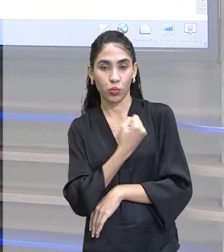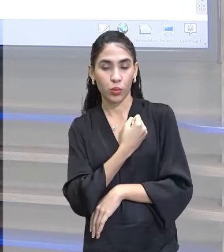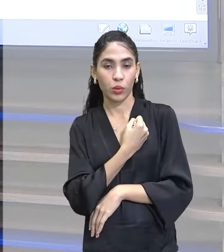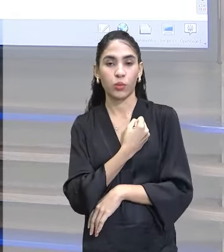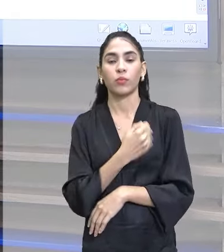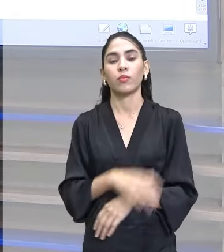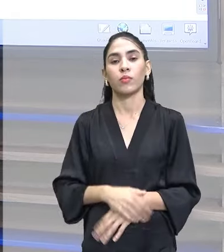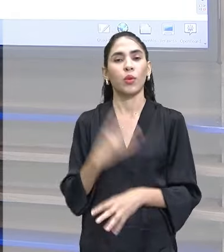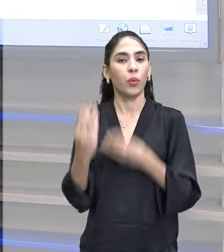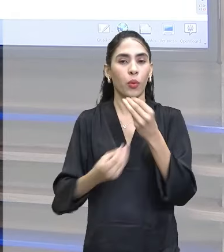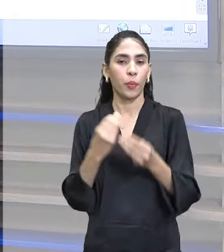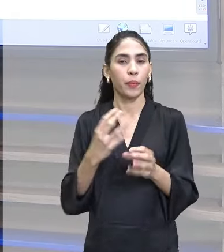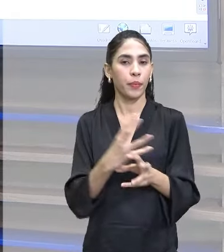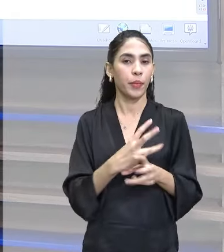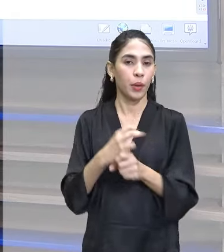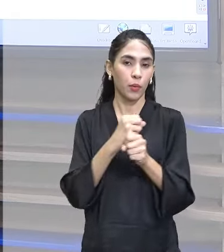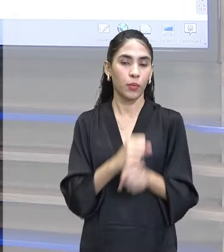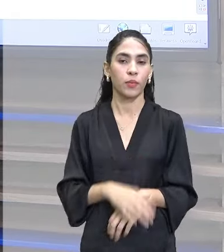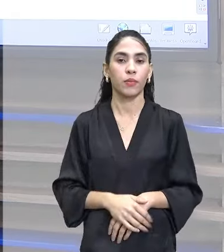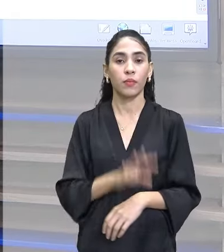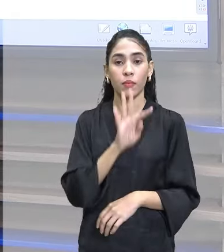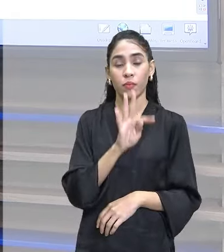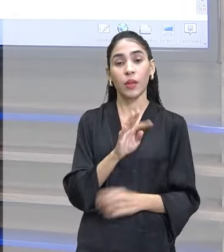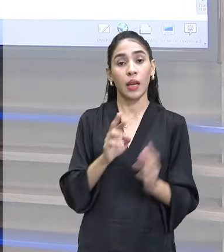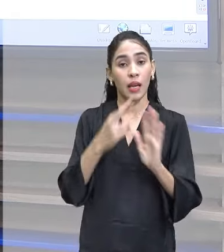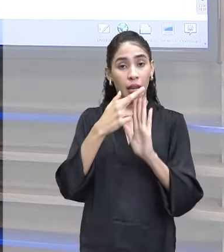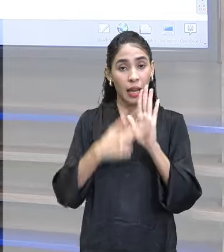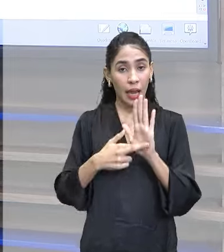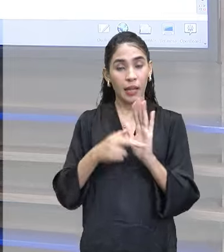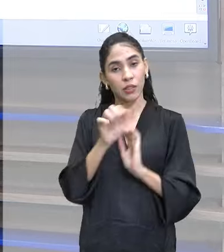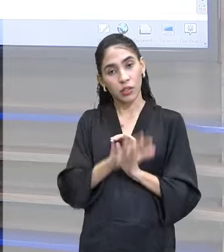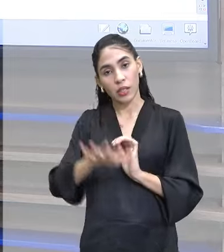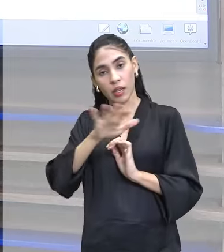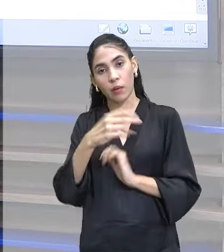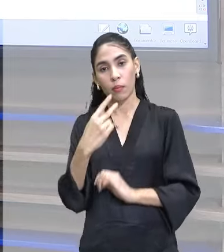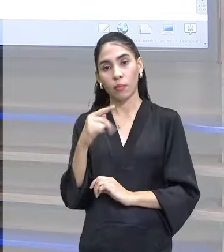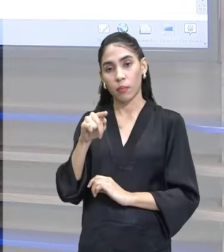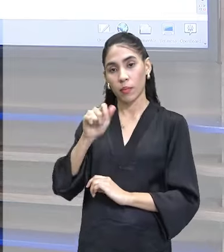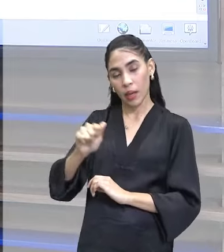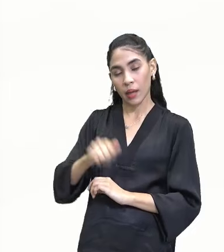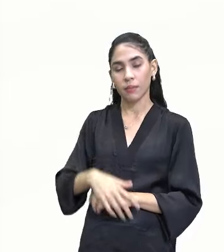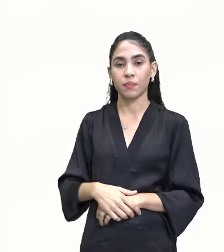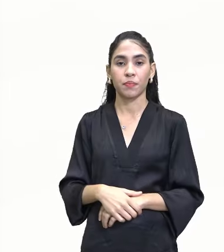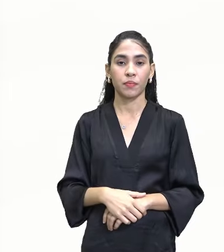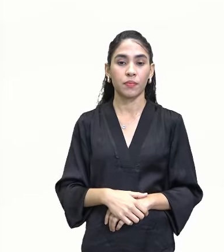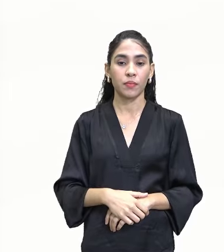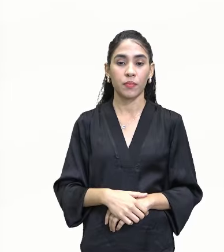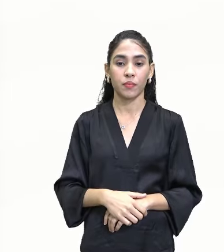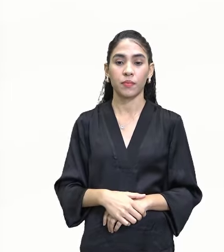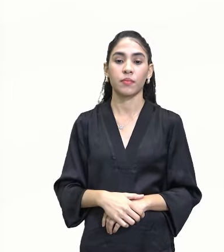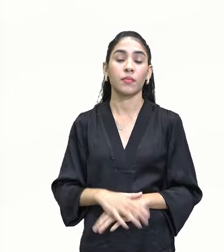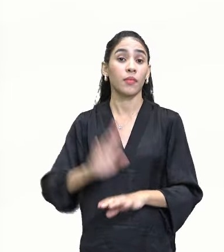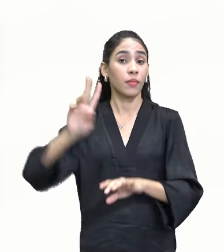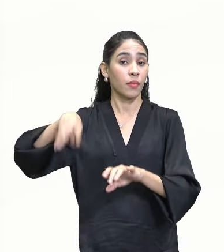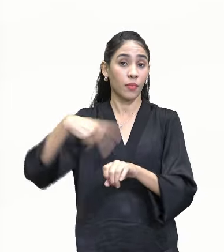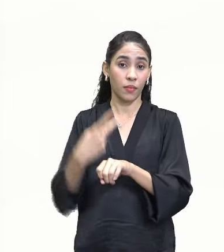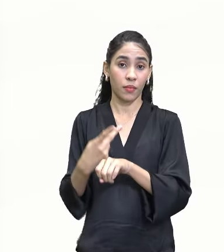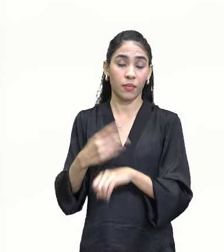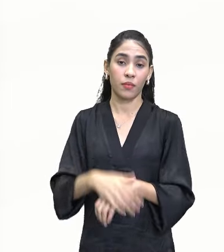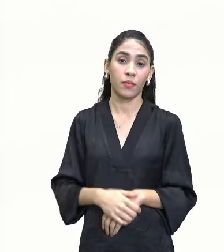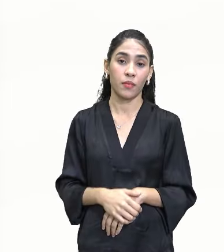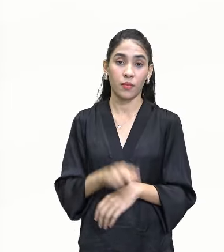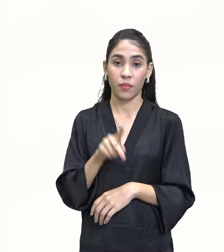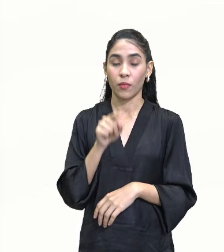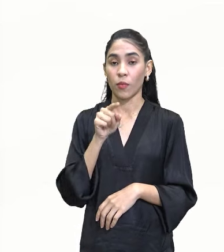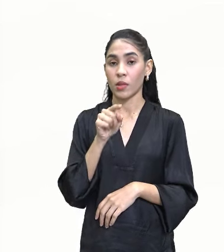que você calcula esse termo? Pelo termo geral da PA, que é essa última expressão que nós usamos aqui. E depois,